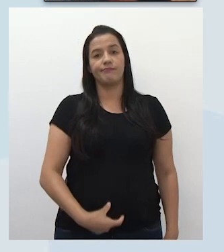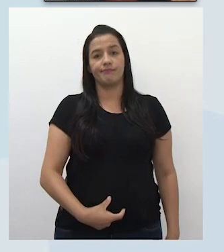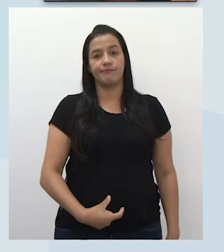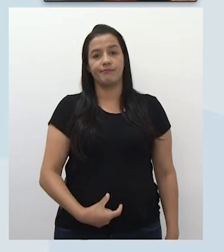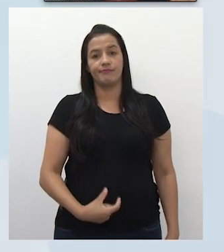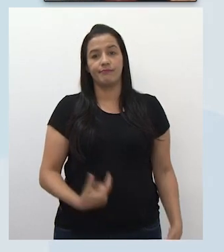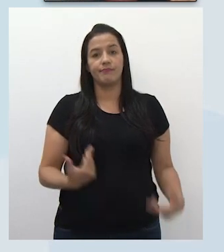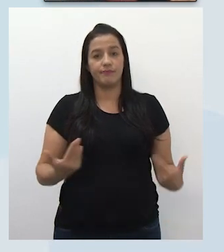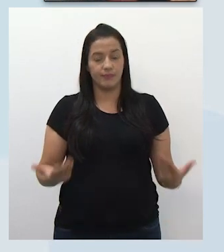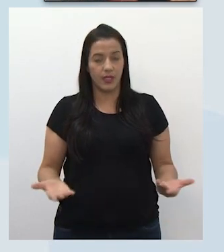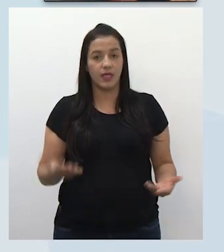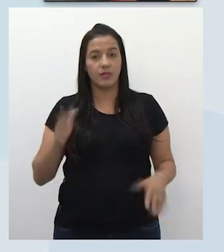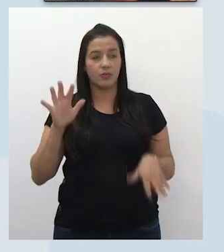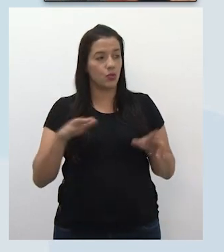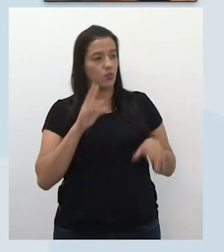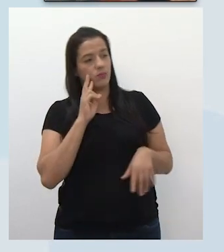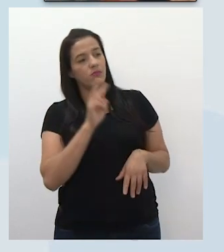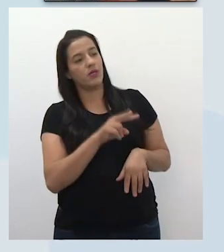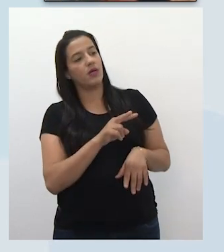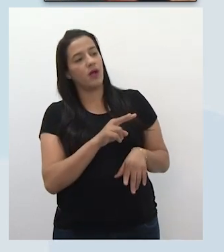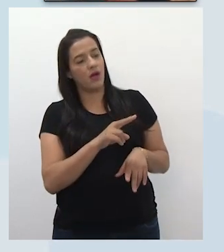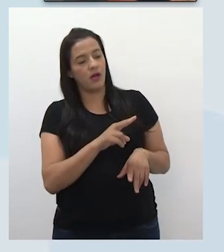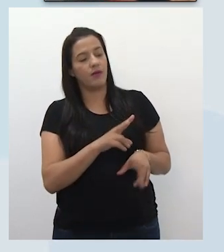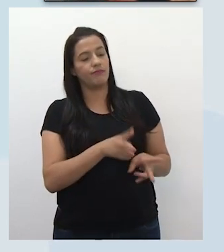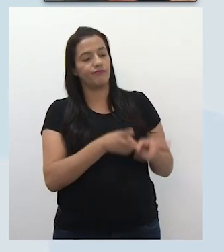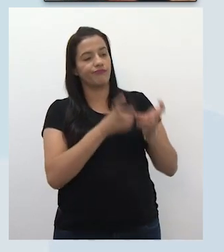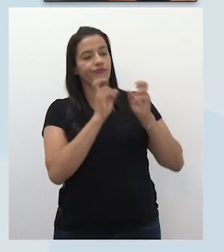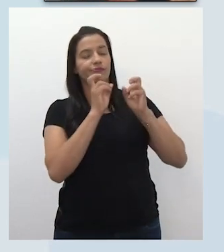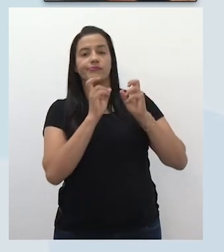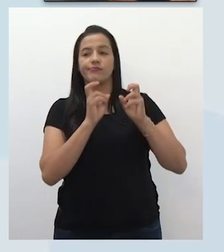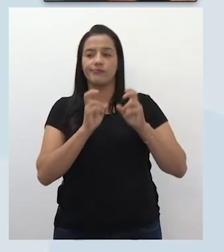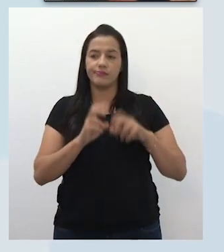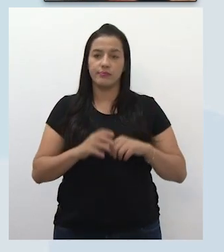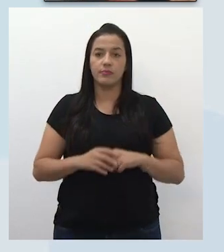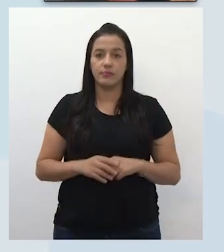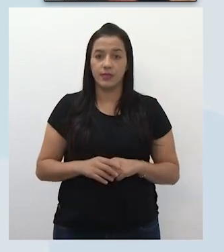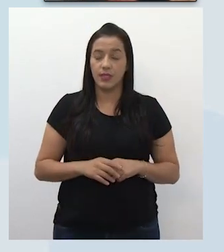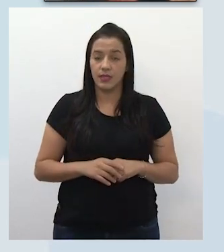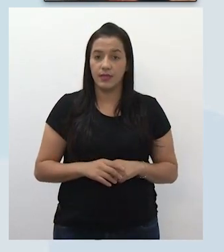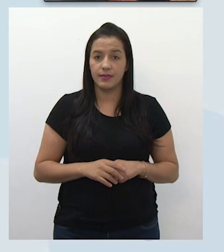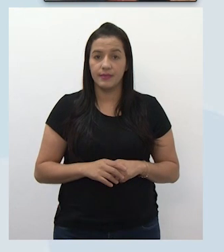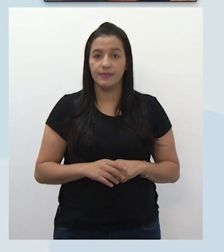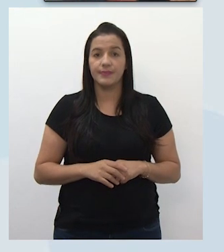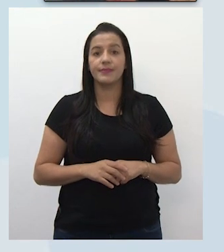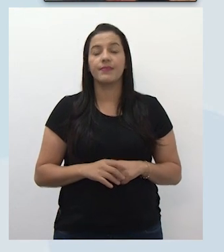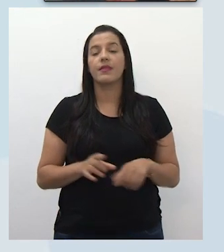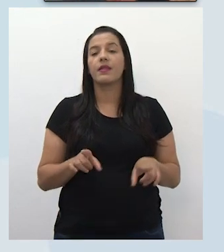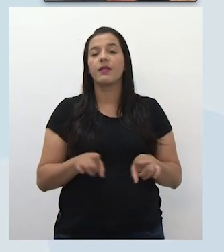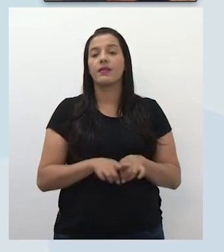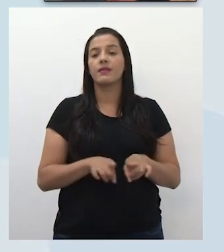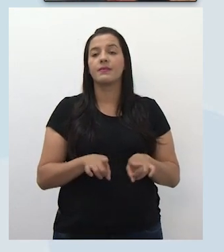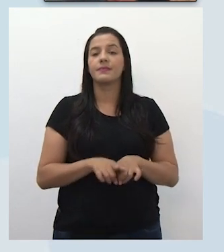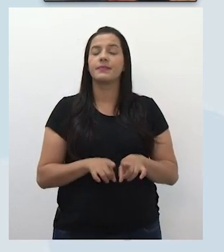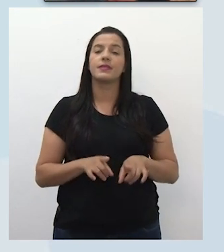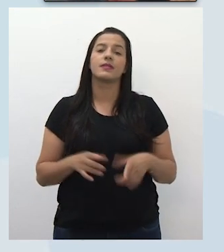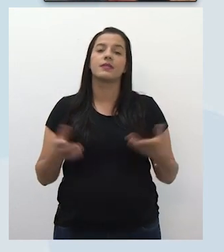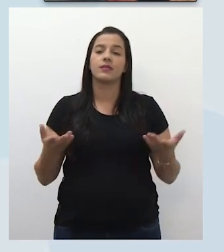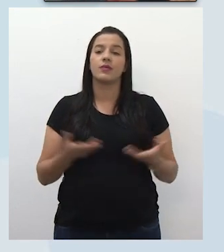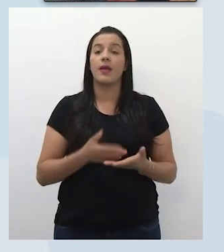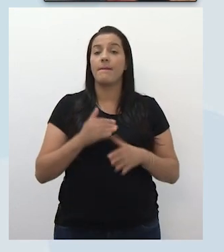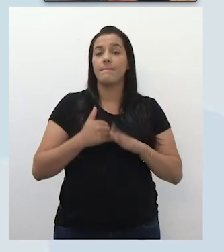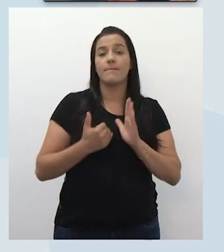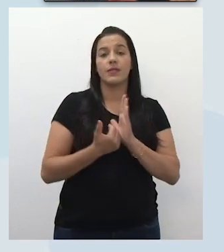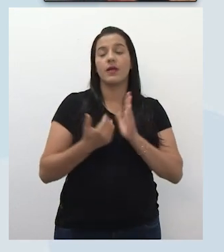leitura perceptiva, não só da nossa aparência, mas também daquilo que ele recebe em termos de audição. Por isso, o tom